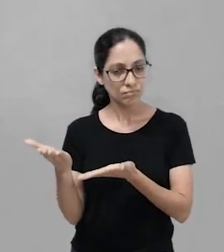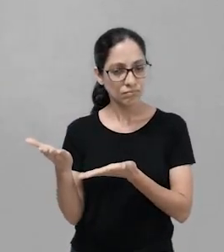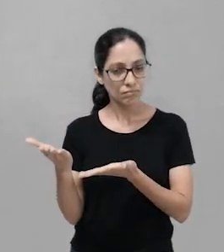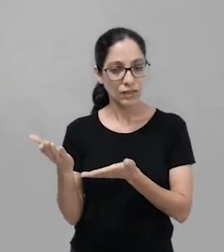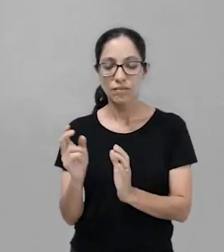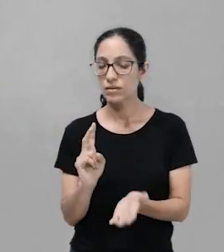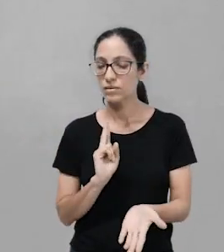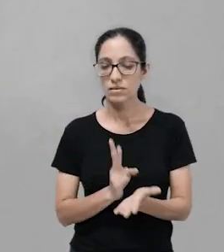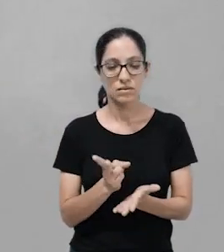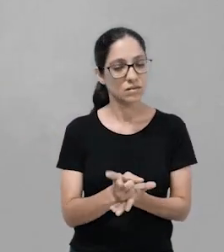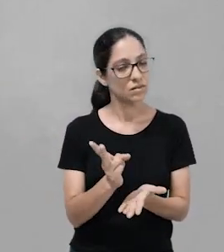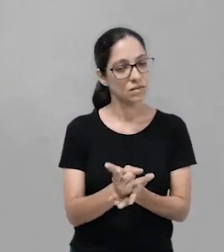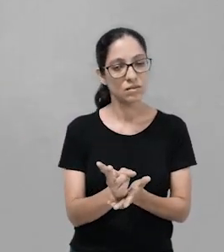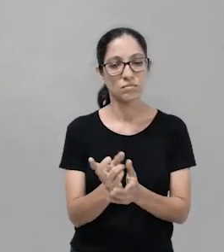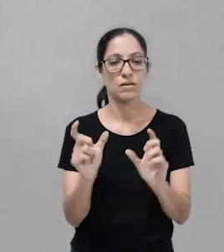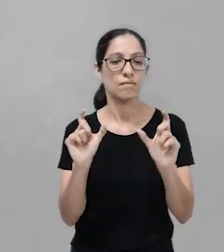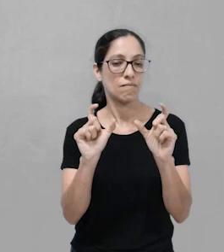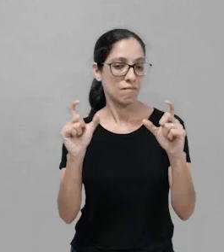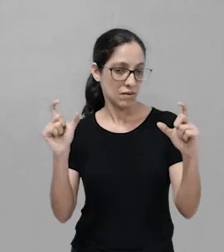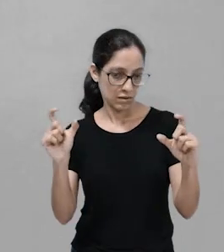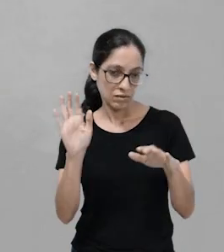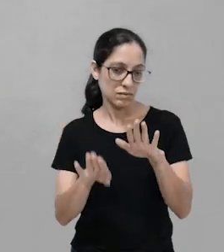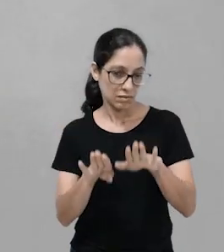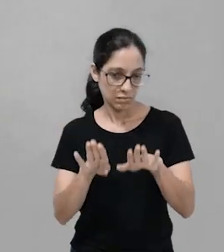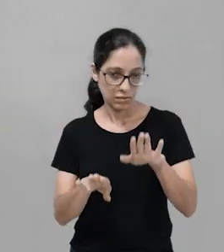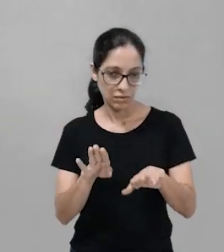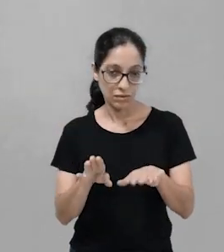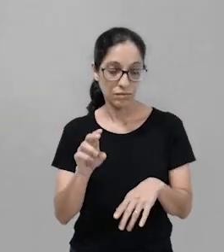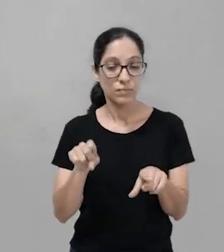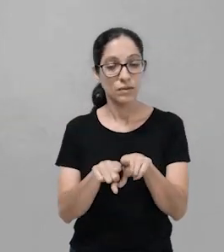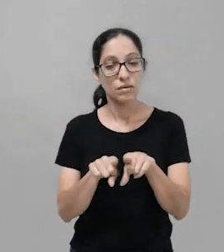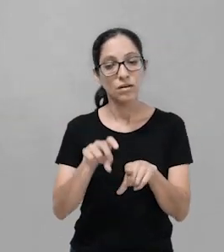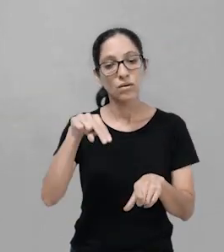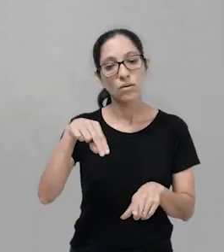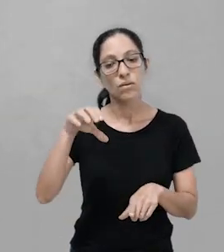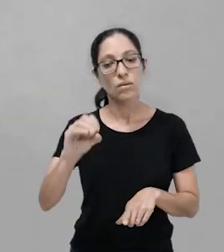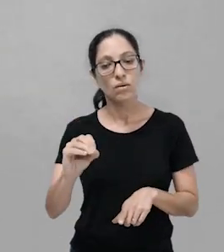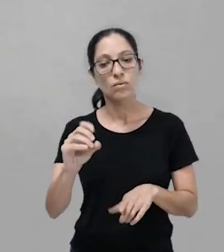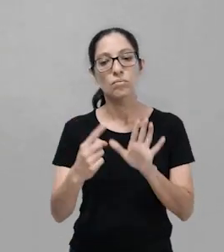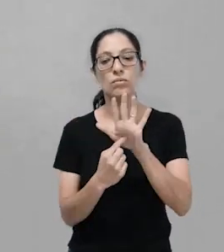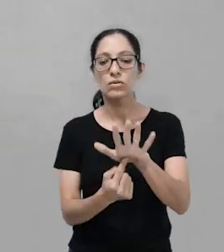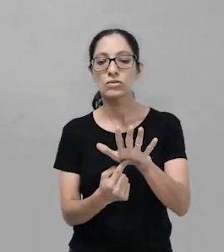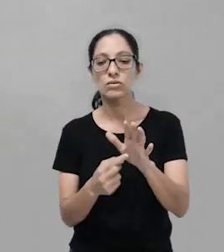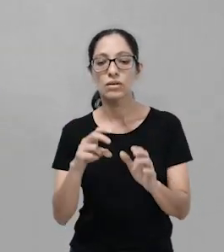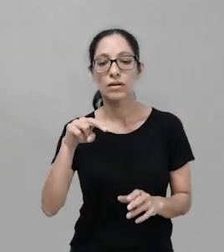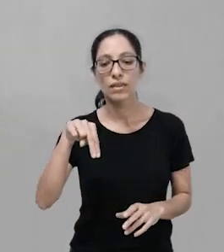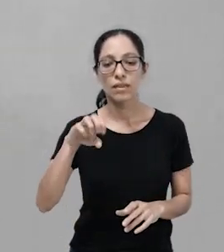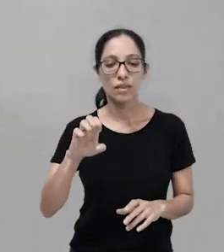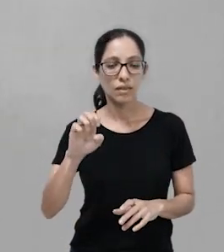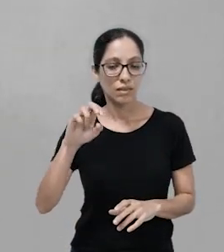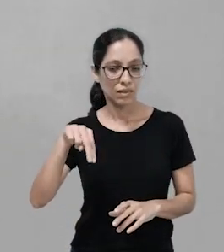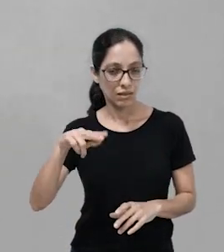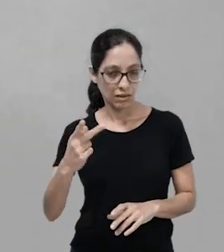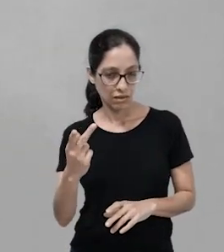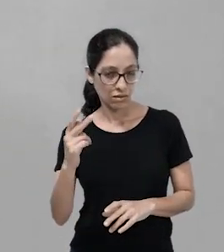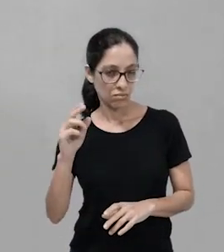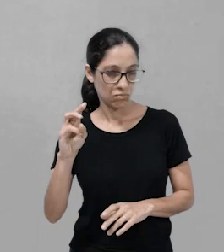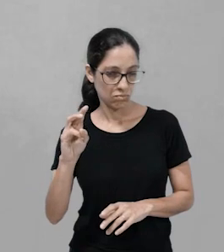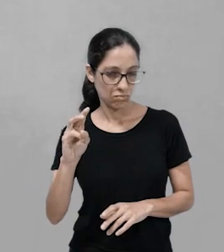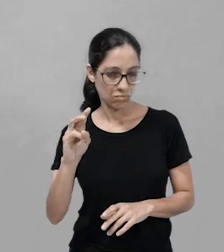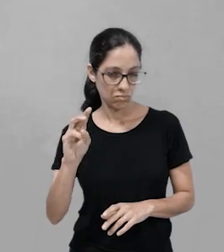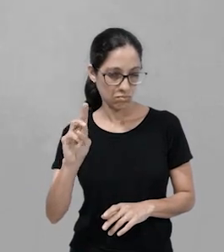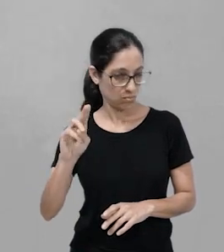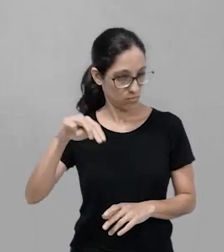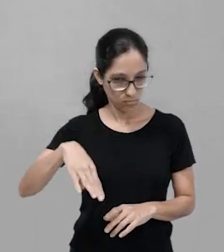vai sempre depender da frase. Tá? E o no significa nenhum ou nenhuma. Em alguns casos, pode ser